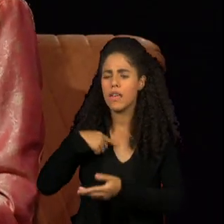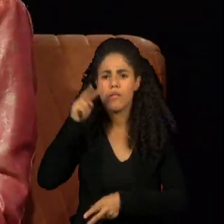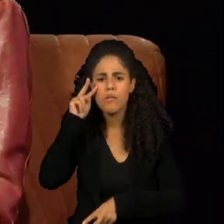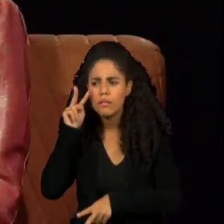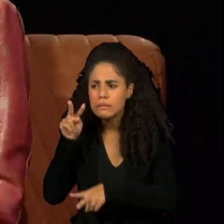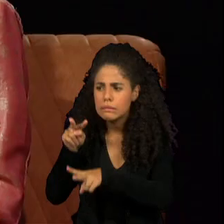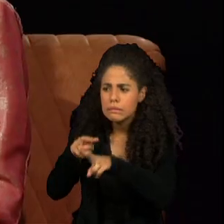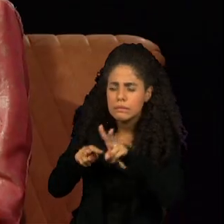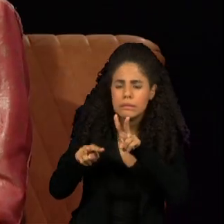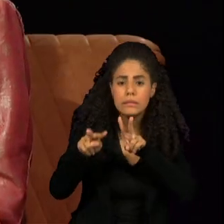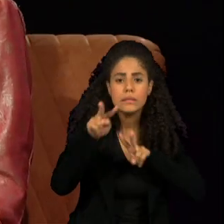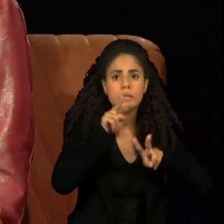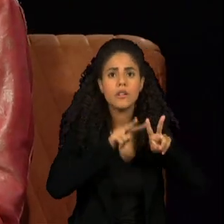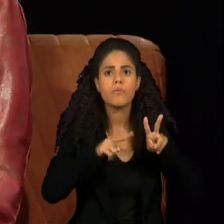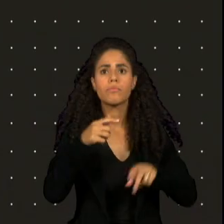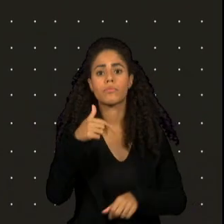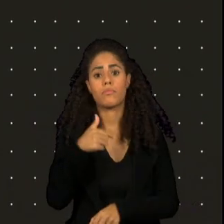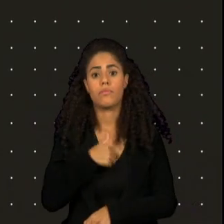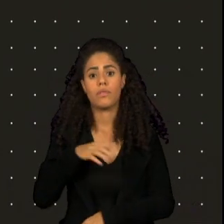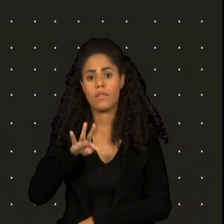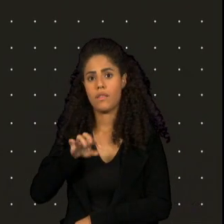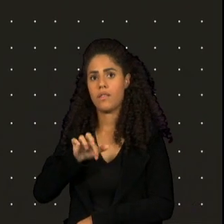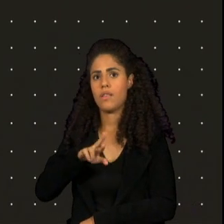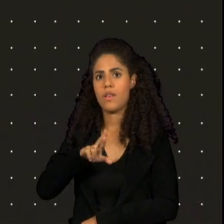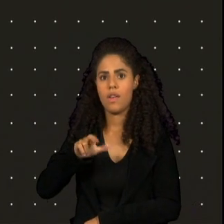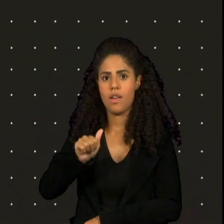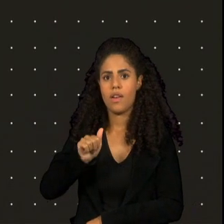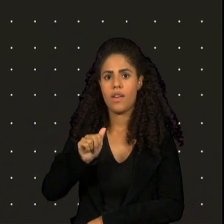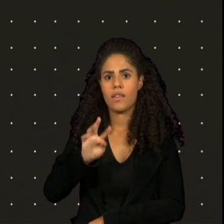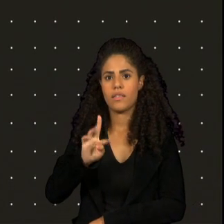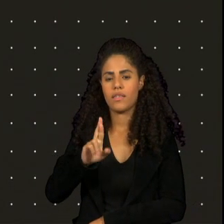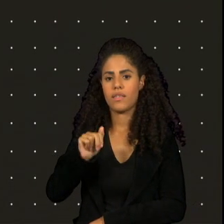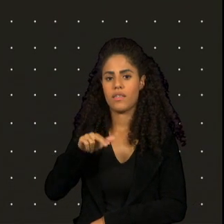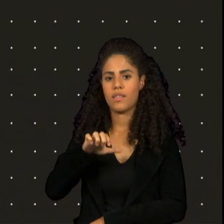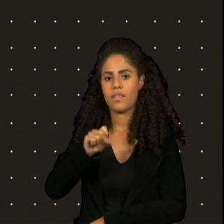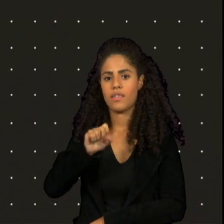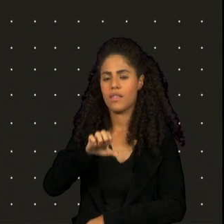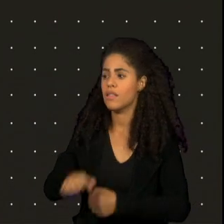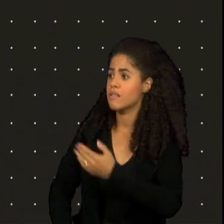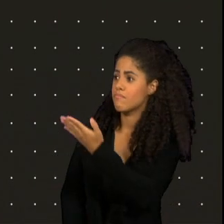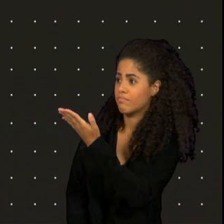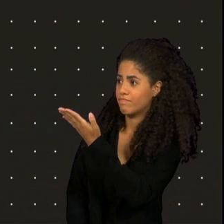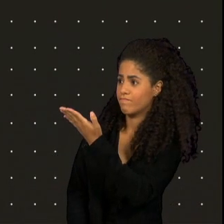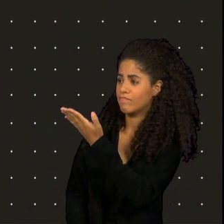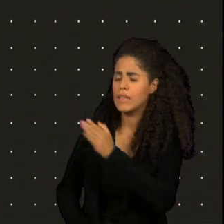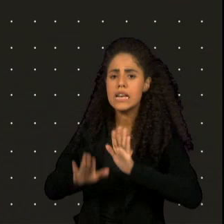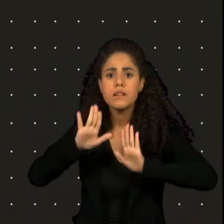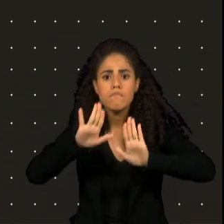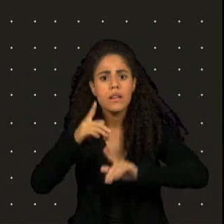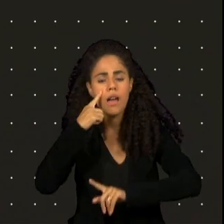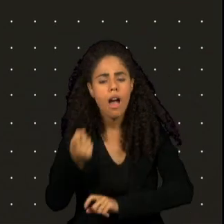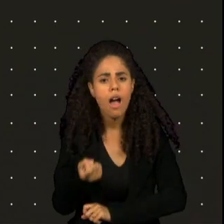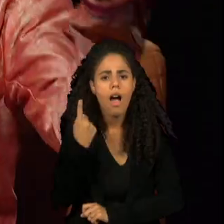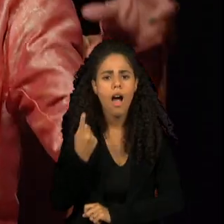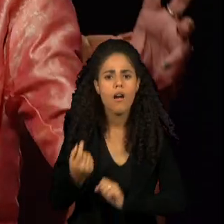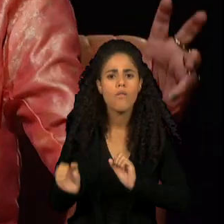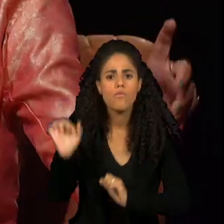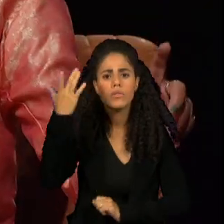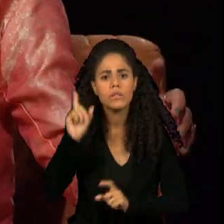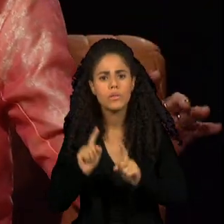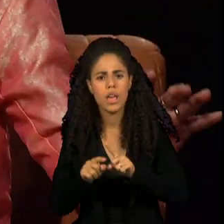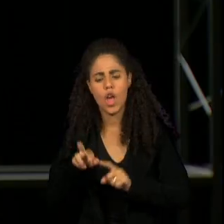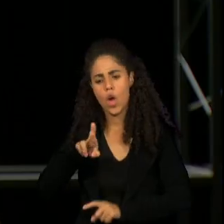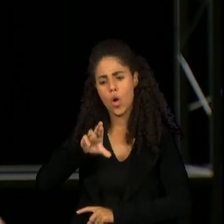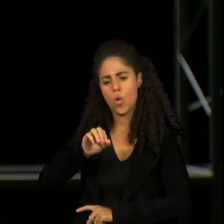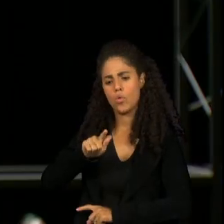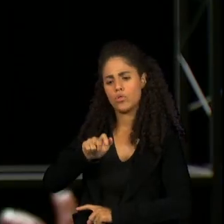fazer A Terra em Transe com Glauber, mas houve uma coisa desse tipo também. Entrou Rogério no